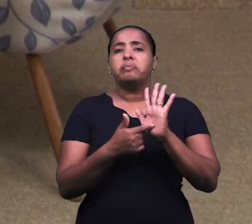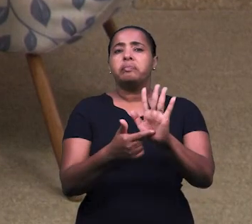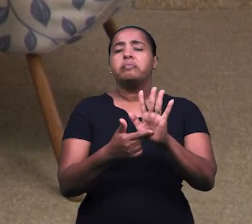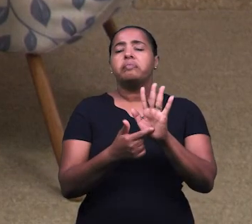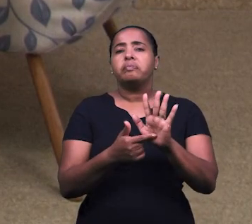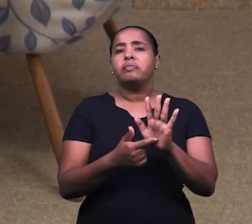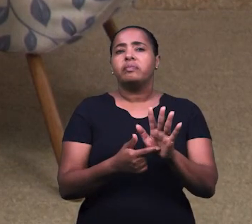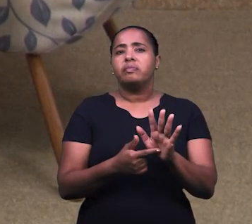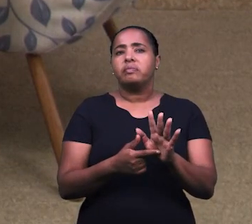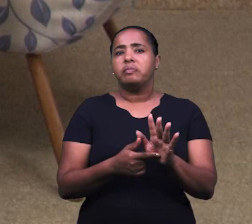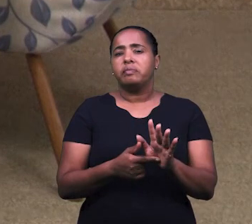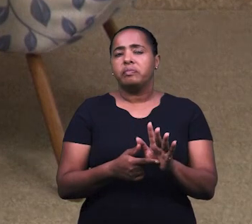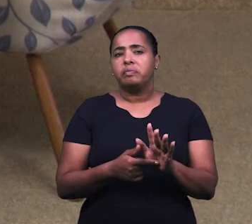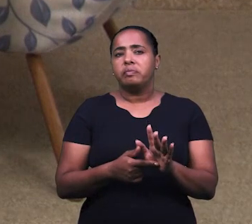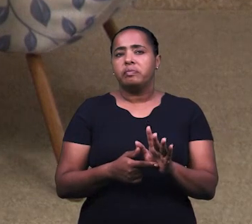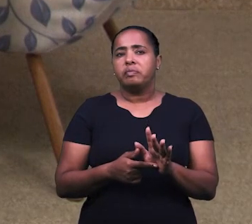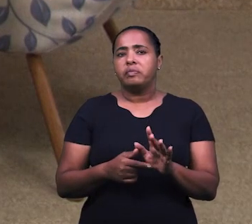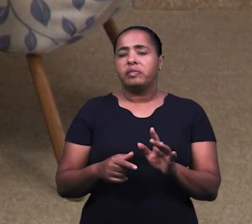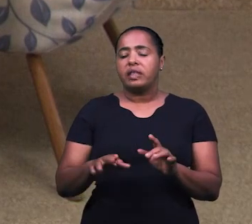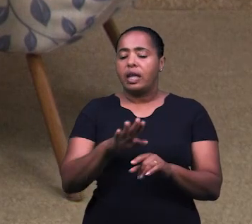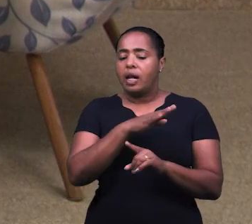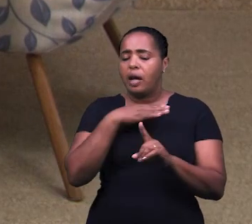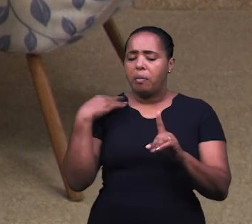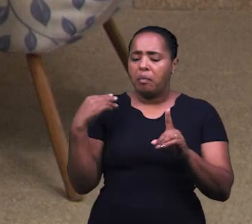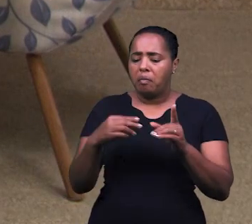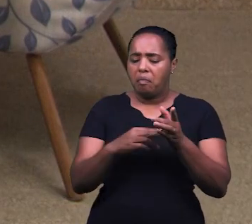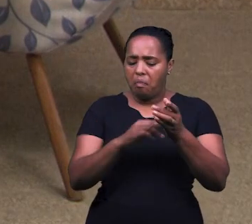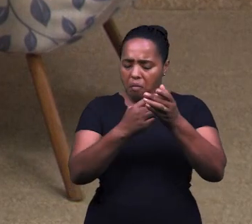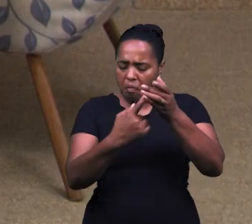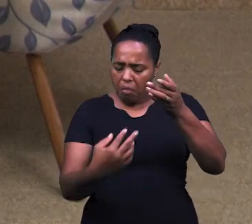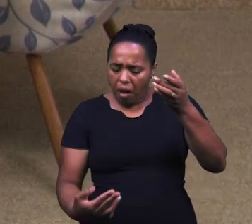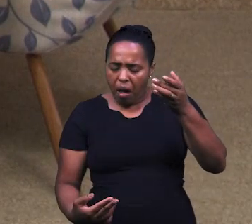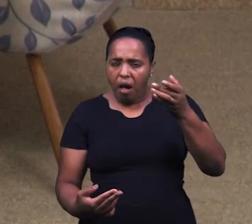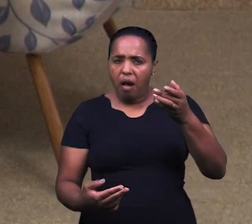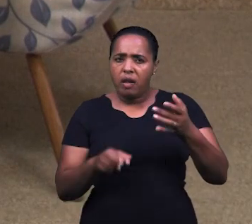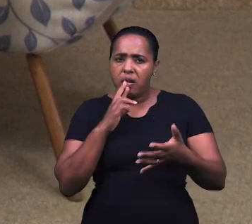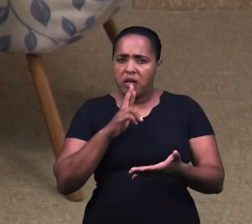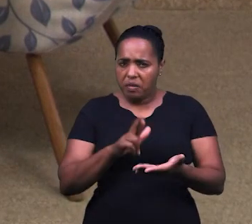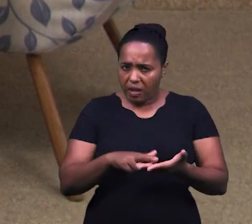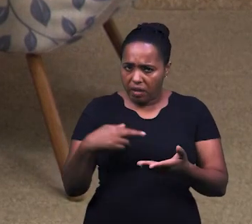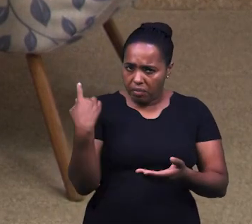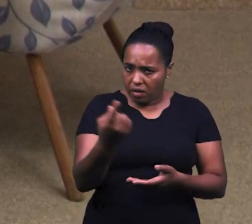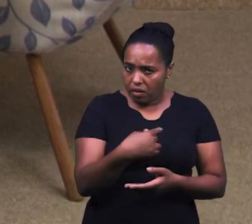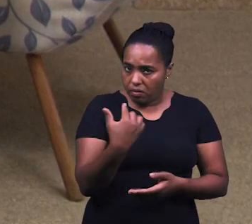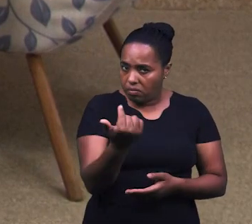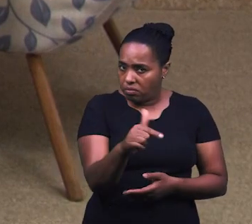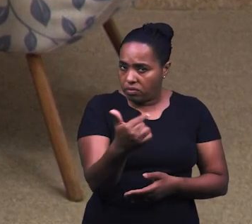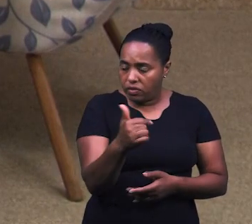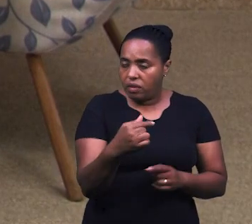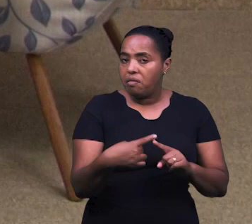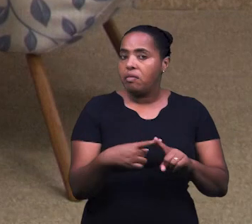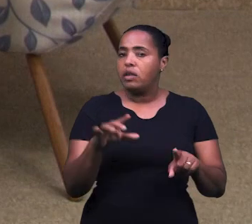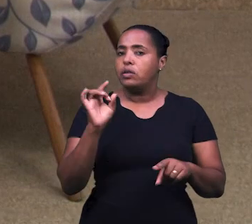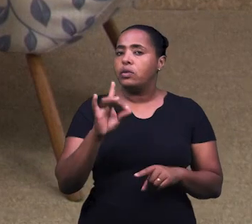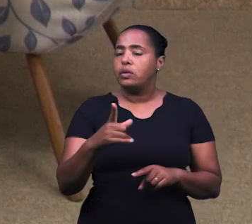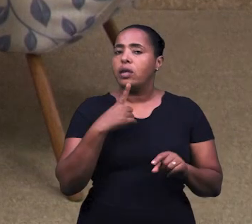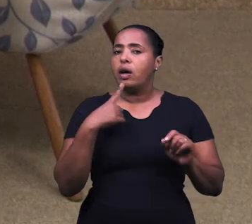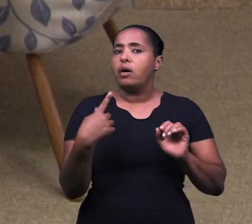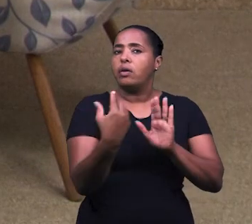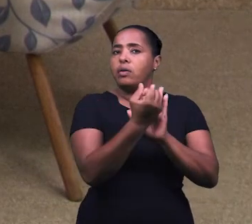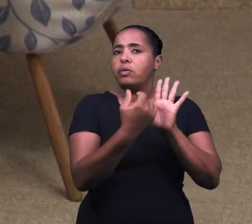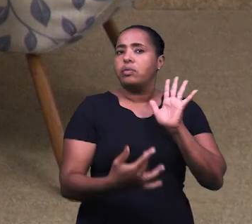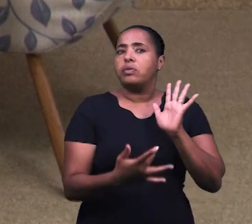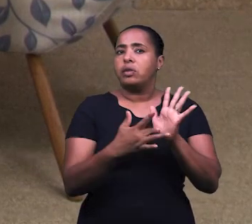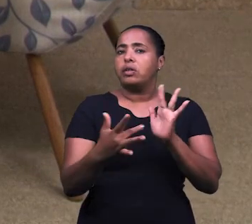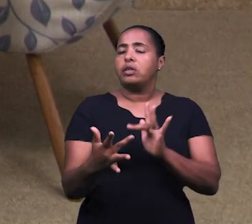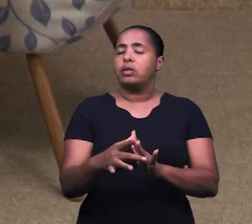o sacrifício de Isaac, o seu sangue, não ia trazer benefício nenhum. Mas só o sangue de Jesus tem poder